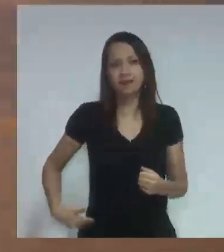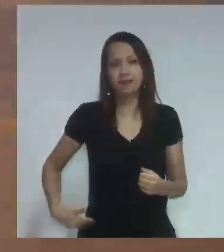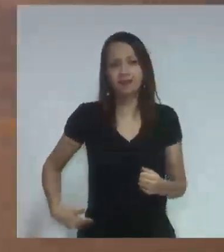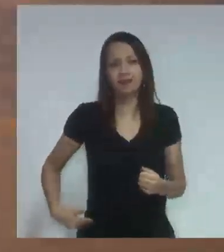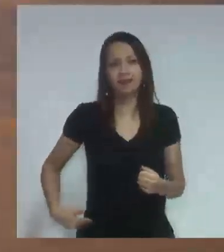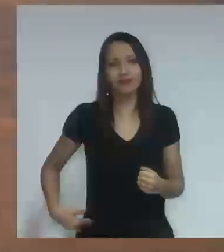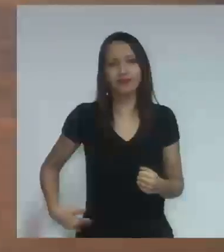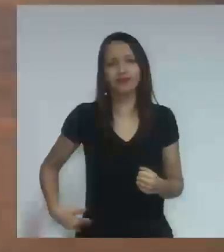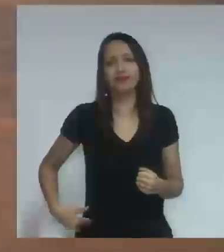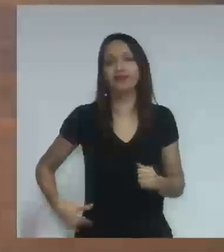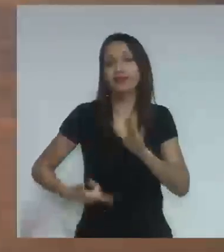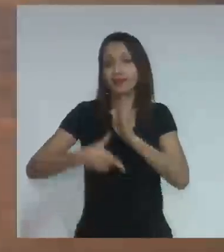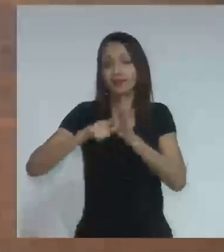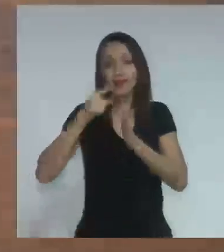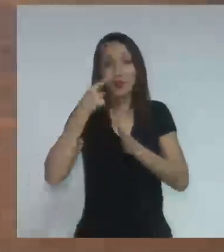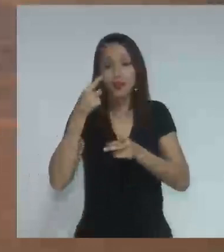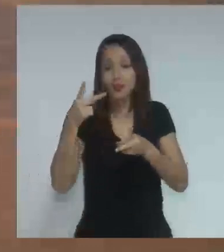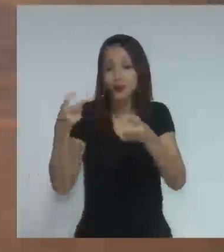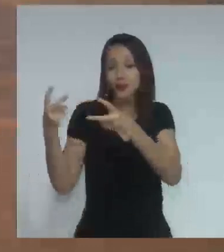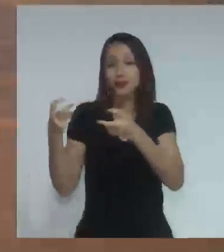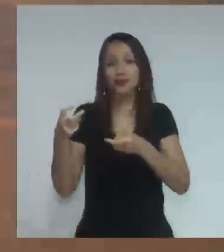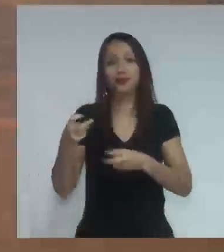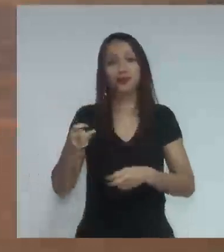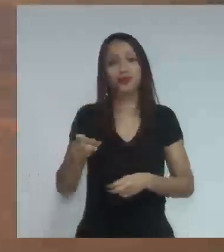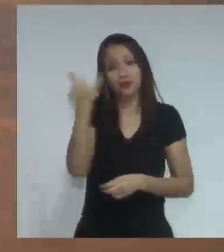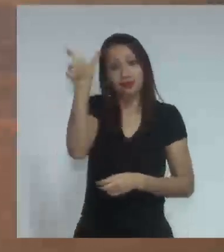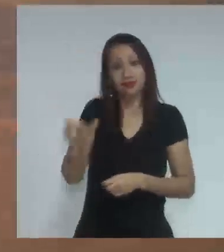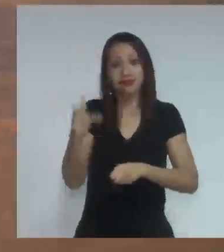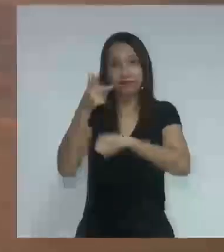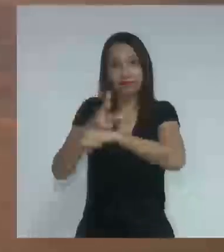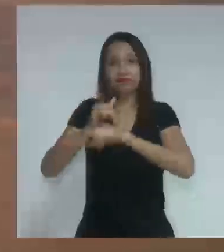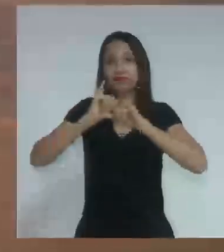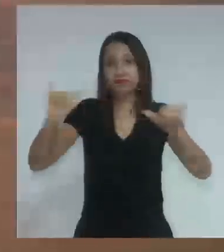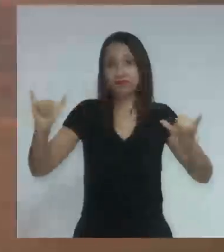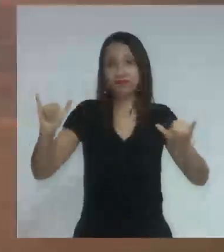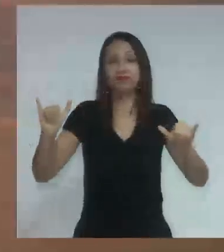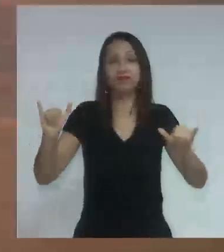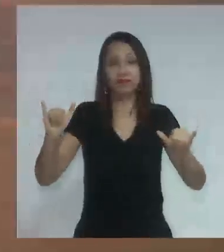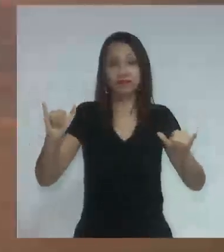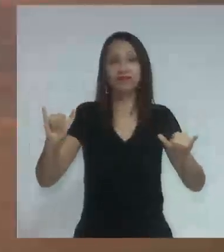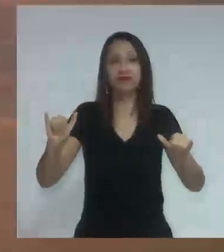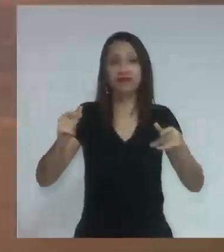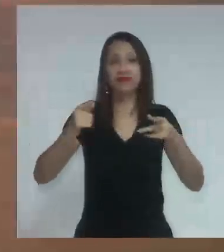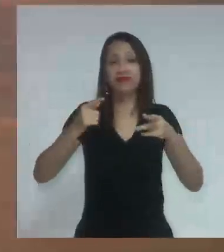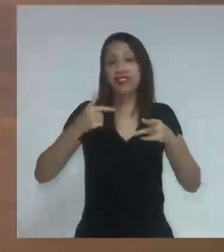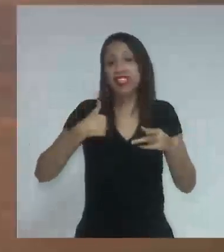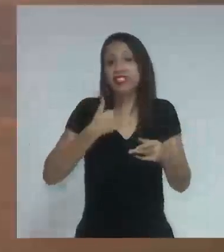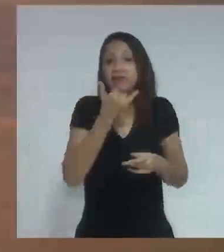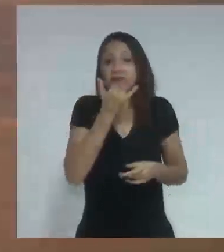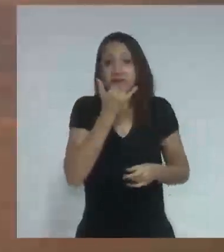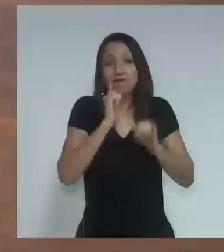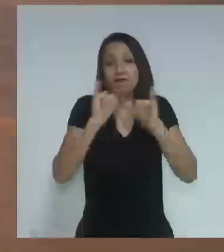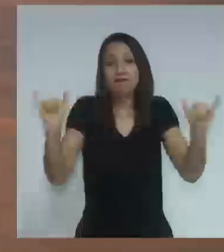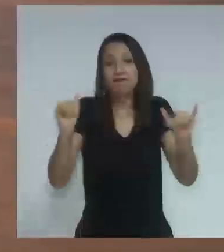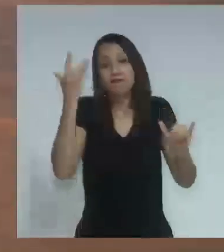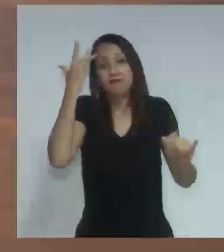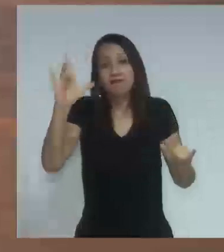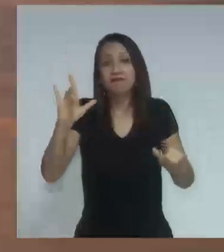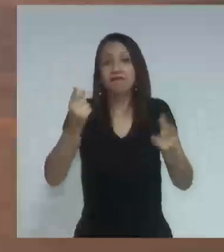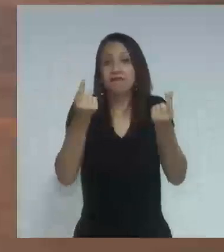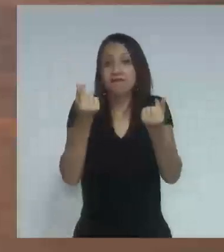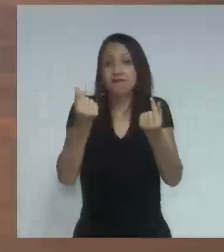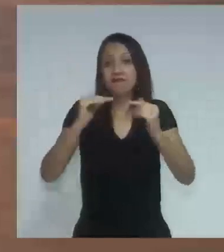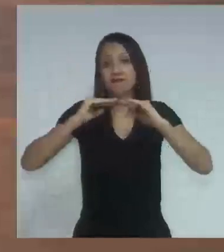sem checar a informação. Olha o que ele disse. Tanto que fez um vídeo confessando que falou sem checar a informação do preço do